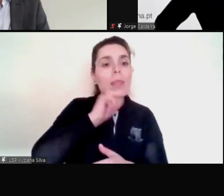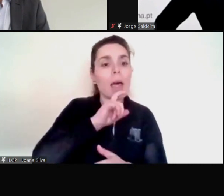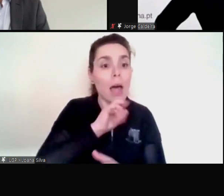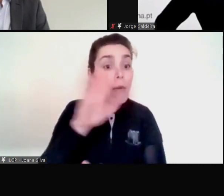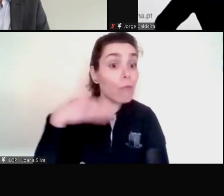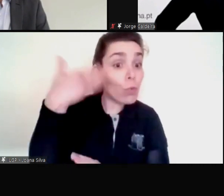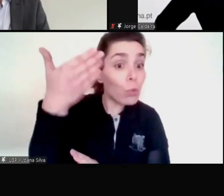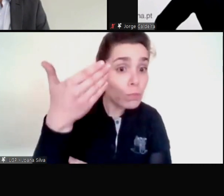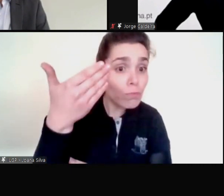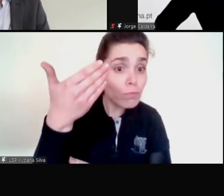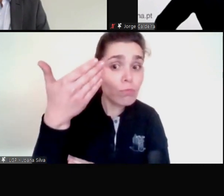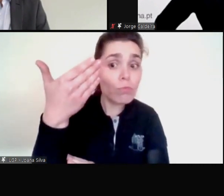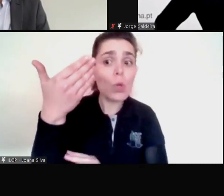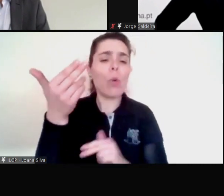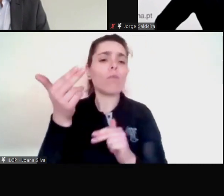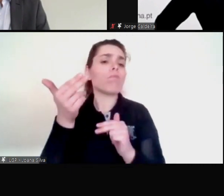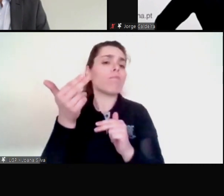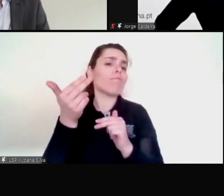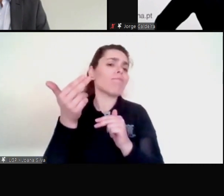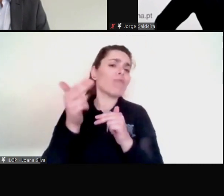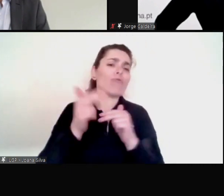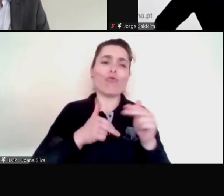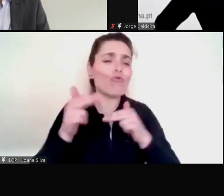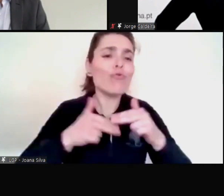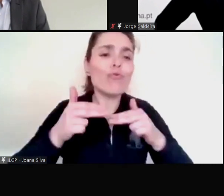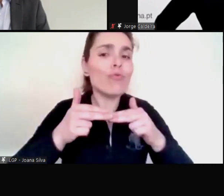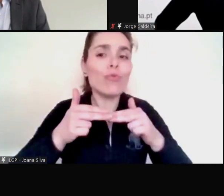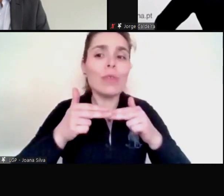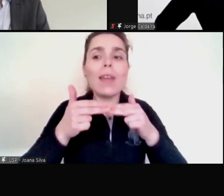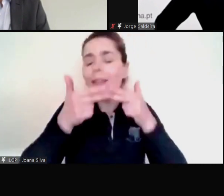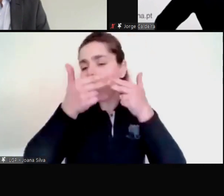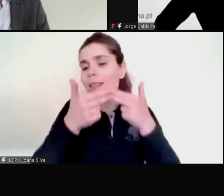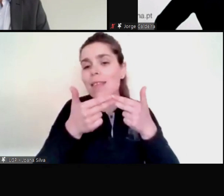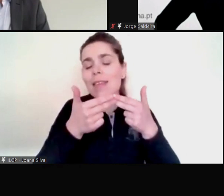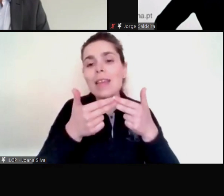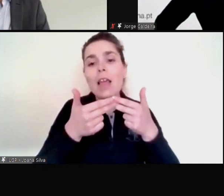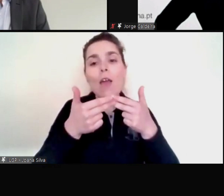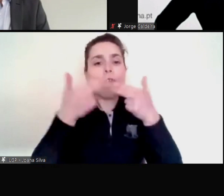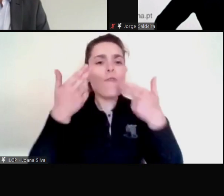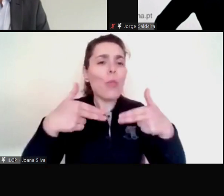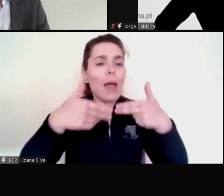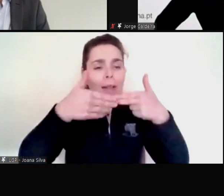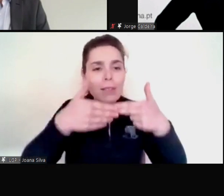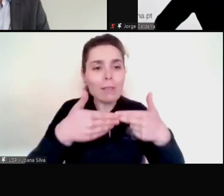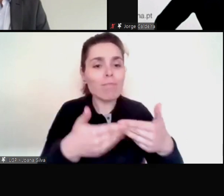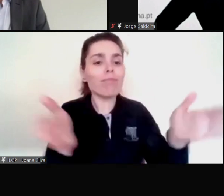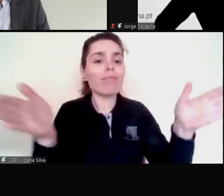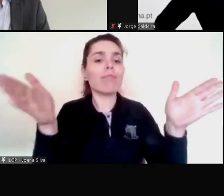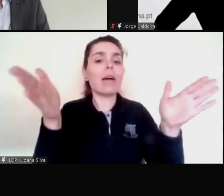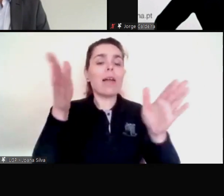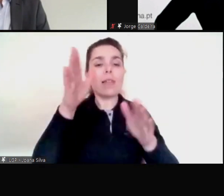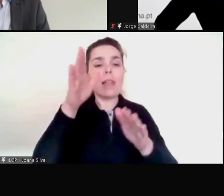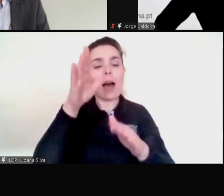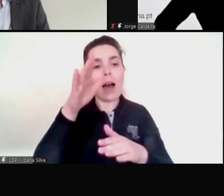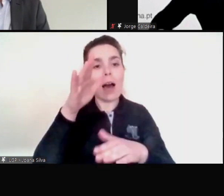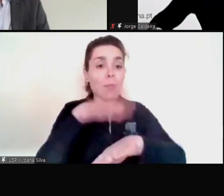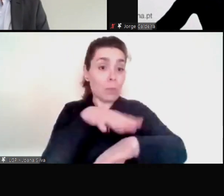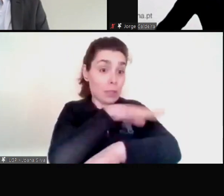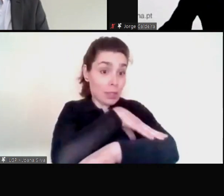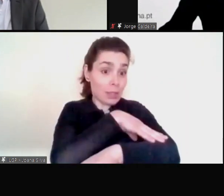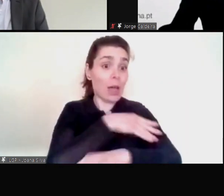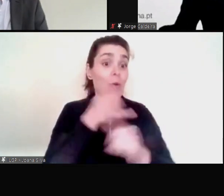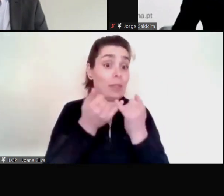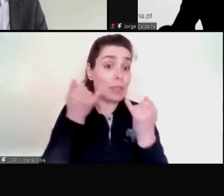construir e alargar a fronteira da administração digital, por outro